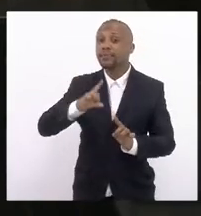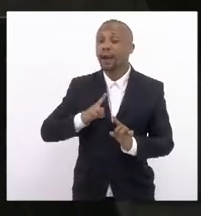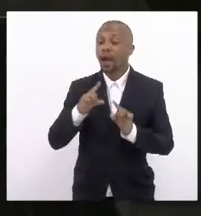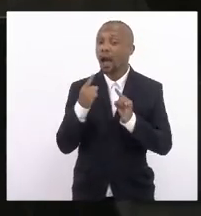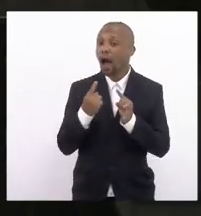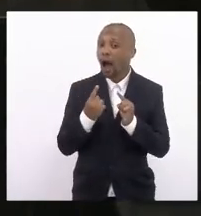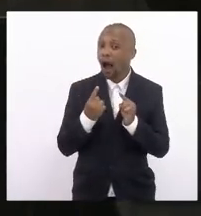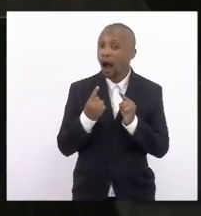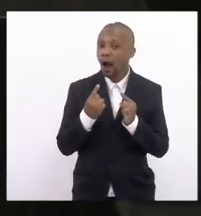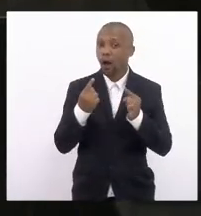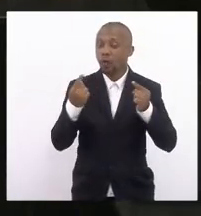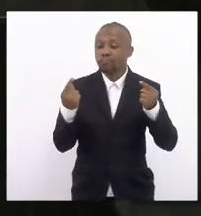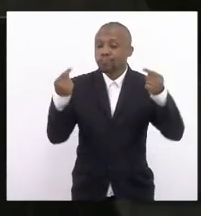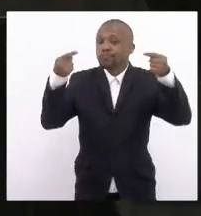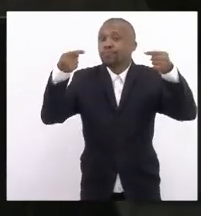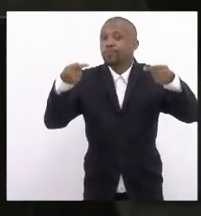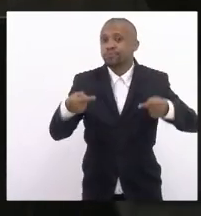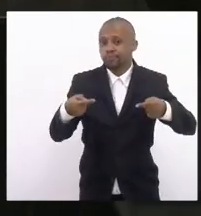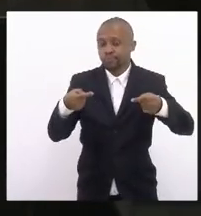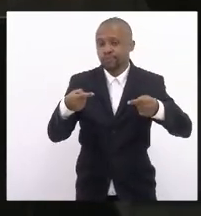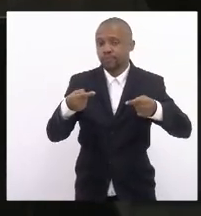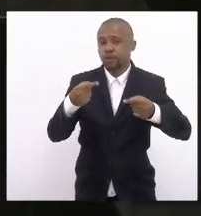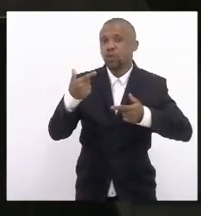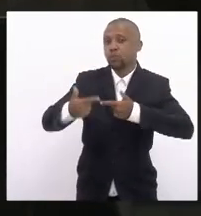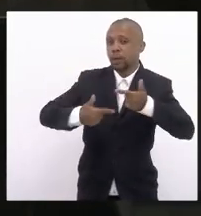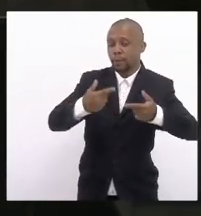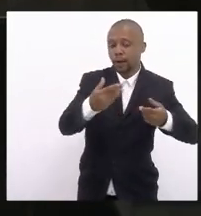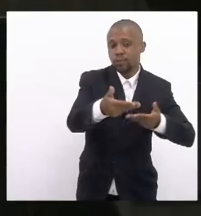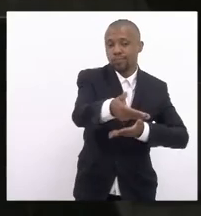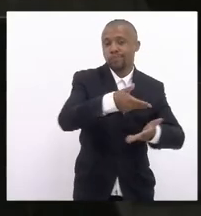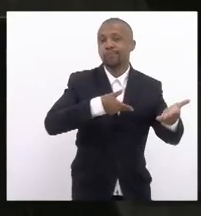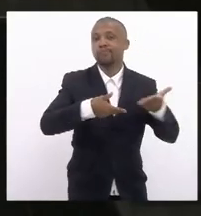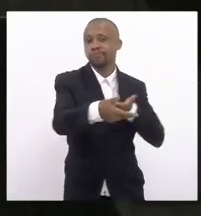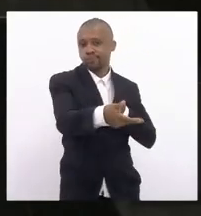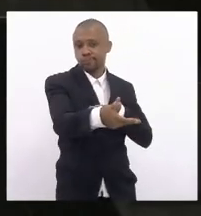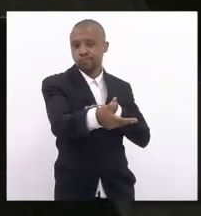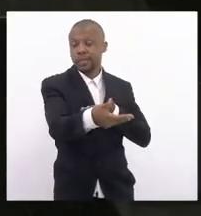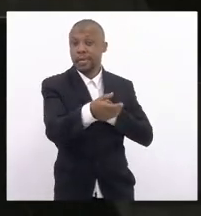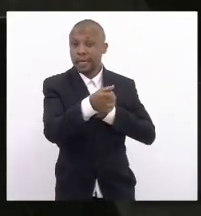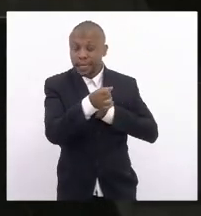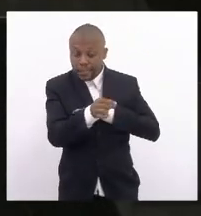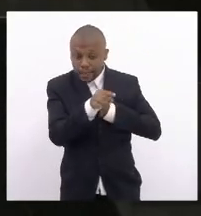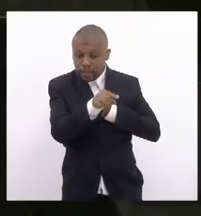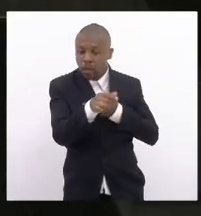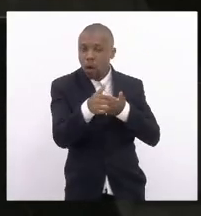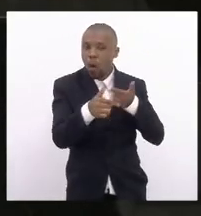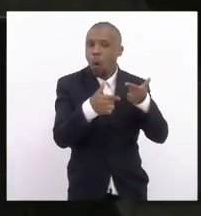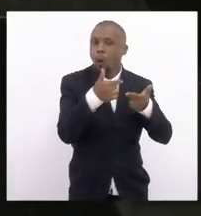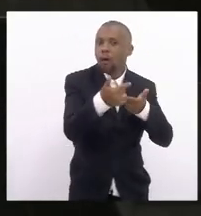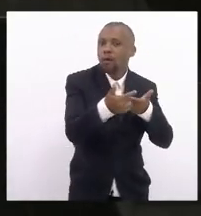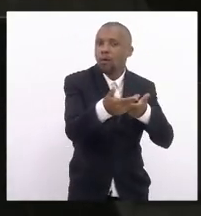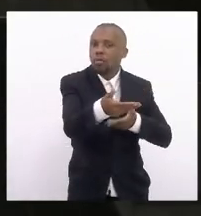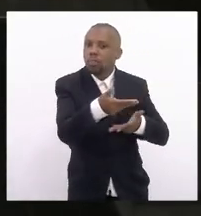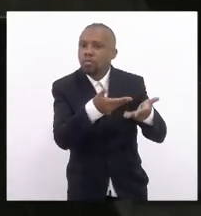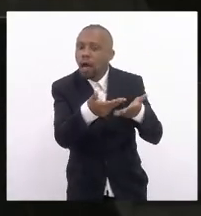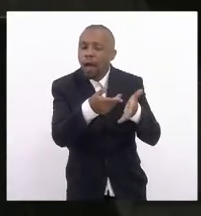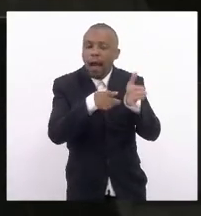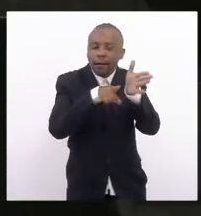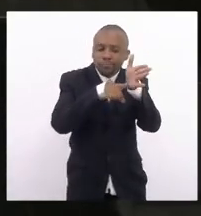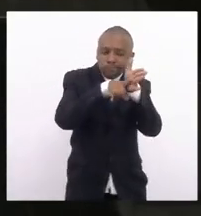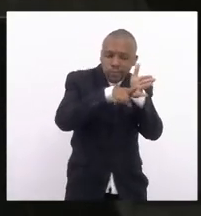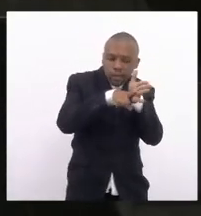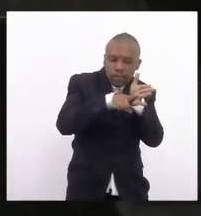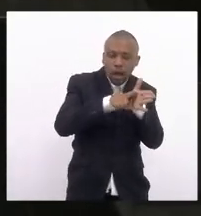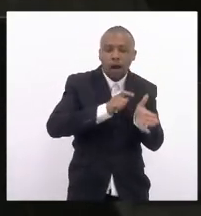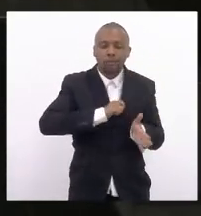de serviço. Se não tem mais o serviço de inspeção veicular